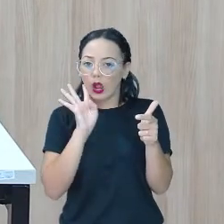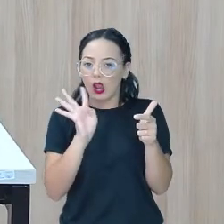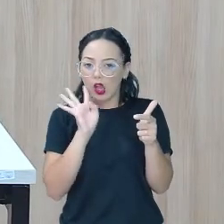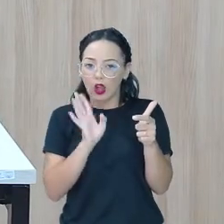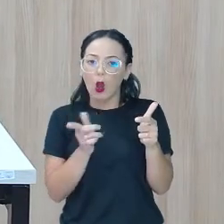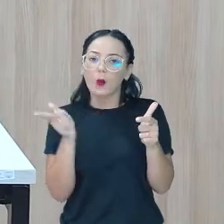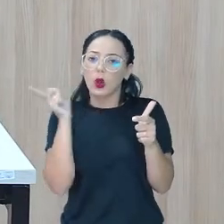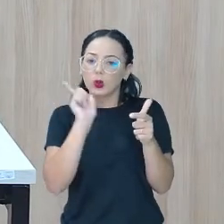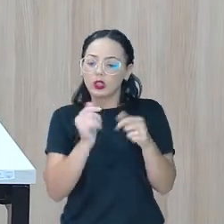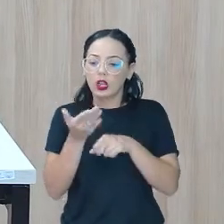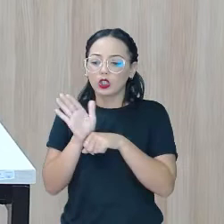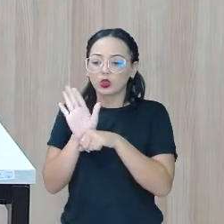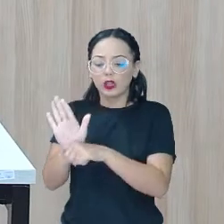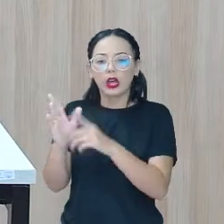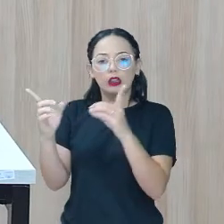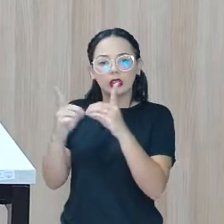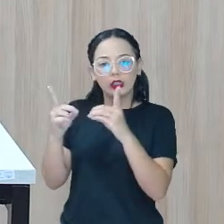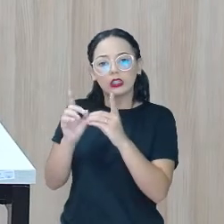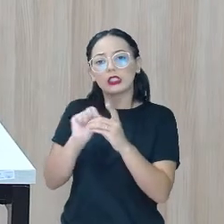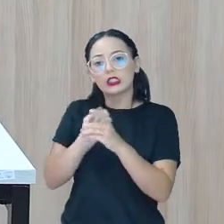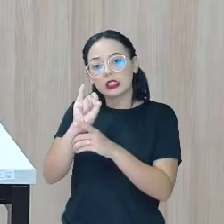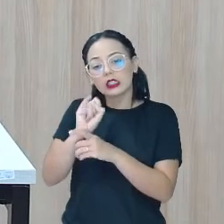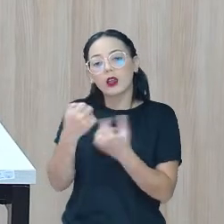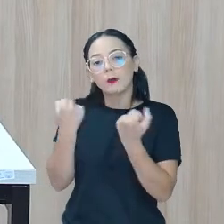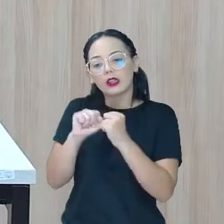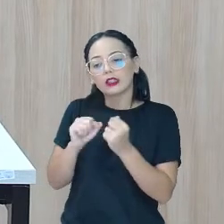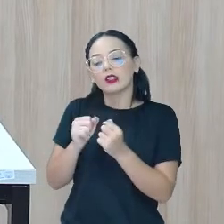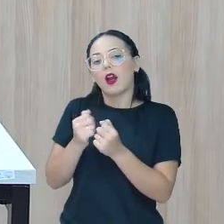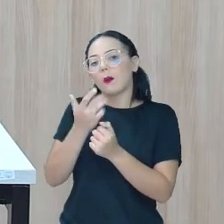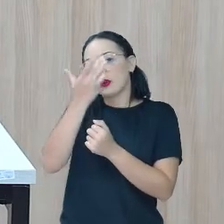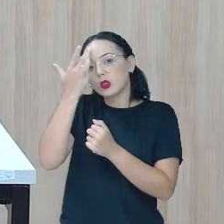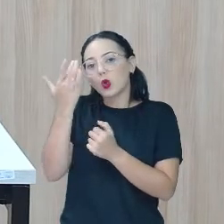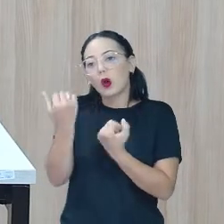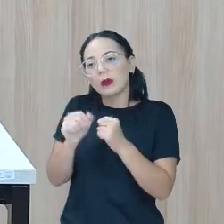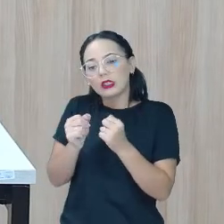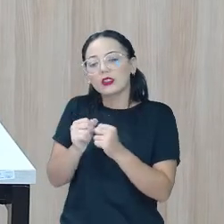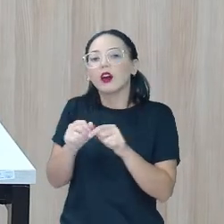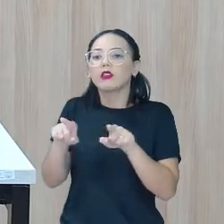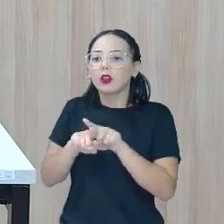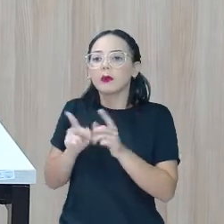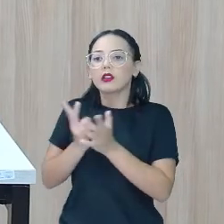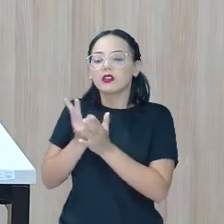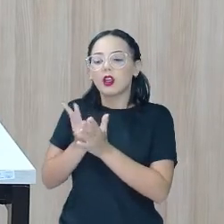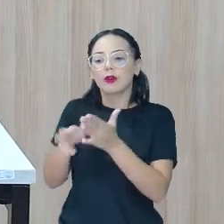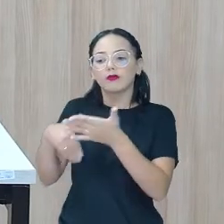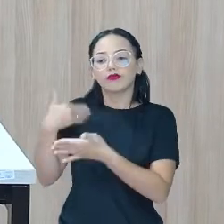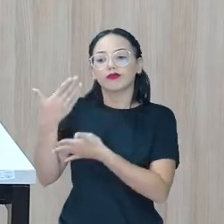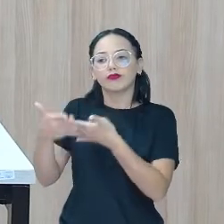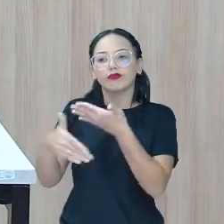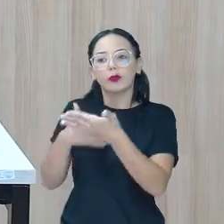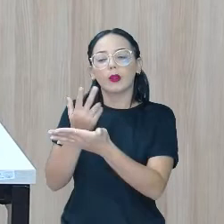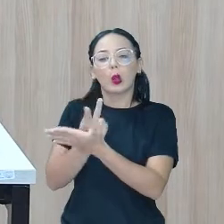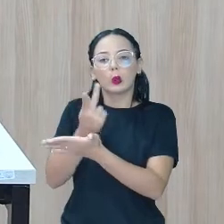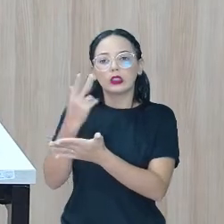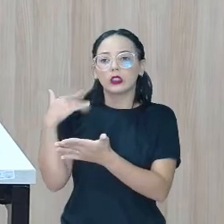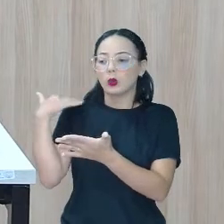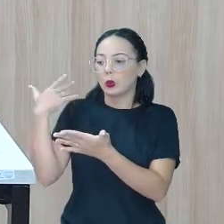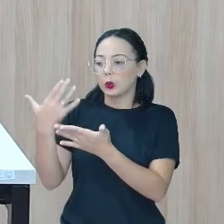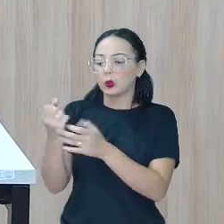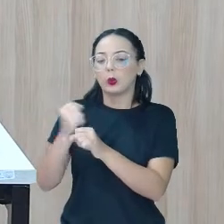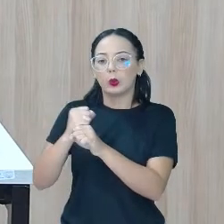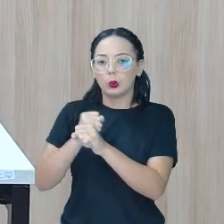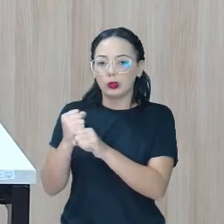para que possa suprir, se por acaso vem acontecer, né, o que vem acontecendo em anos